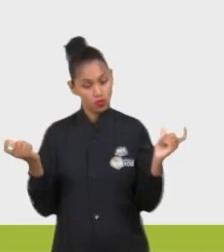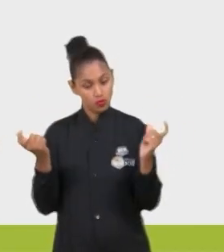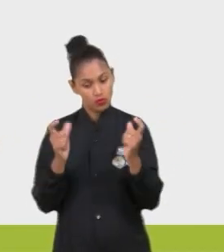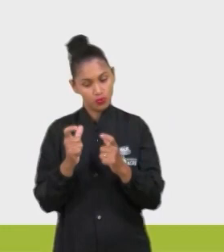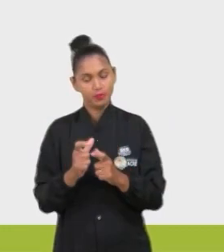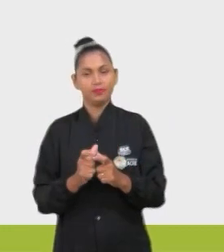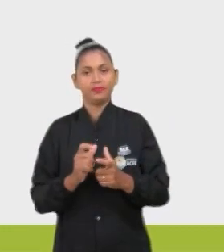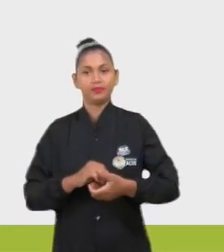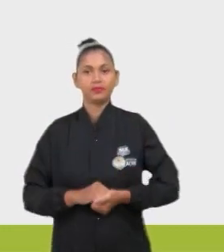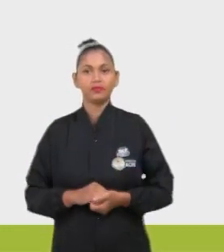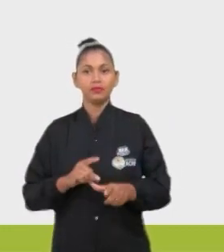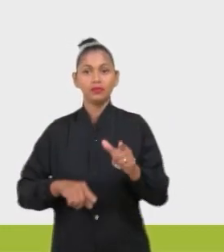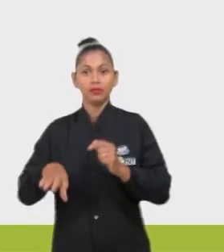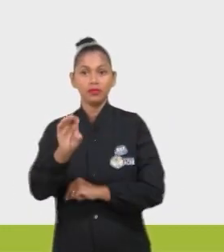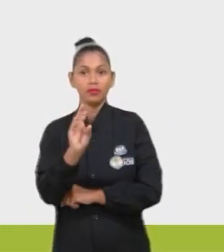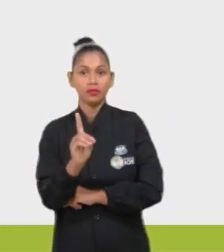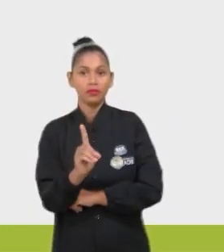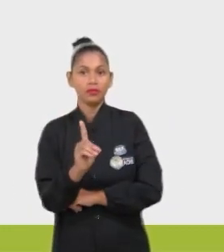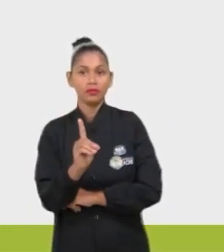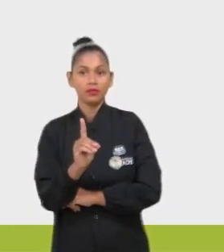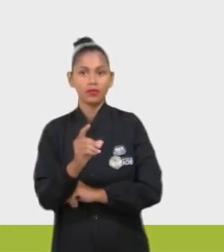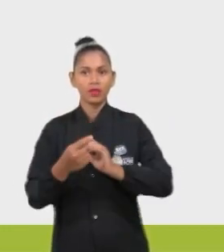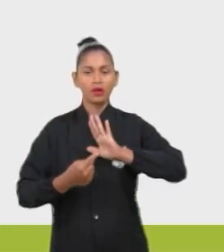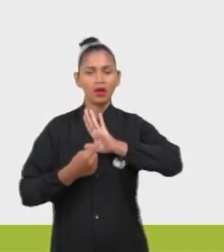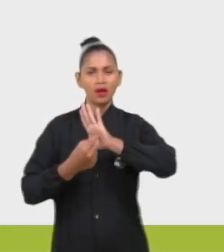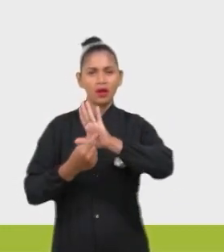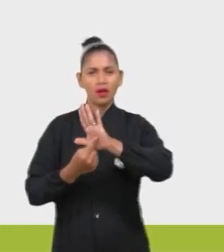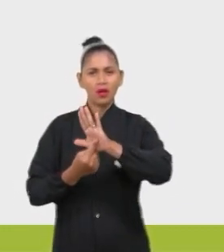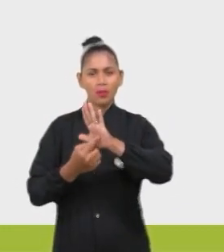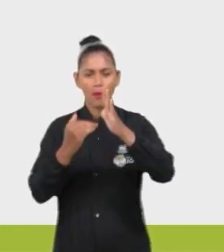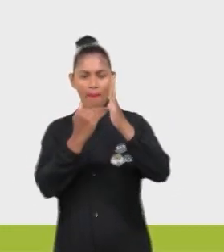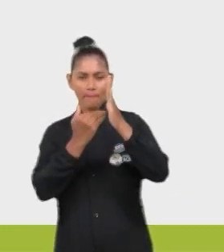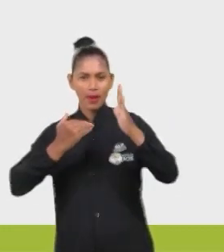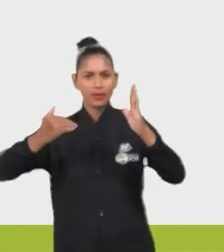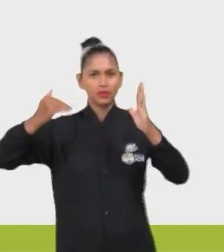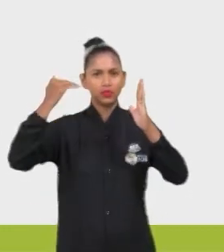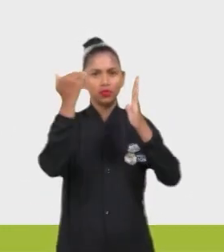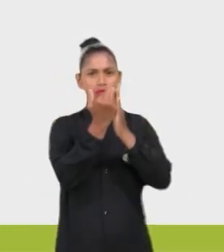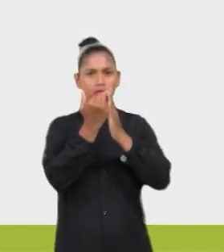Letra D. Apresentam alta taxa de reprodução,